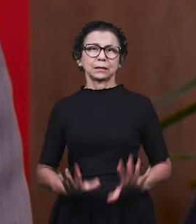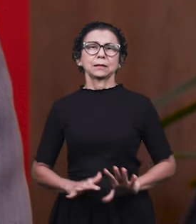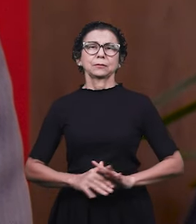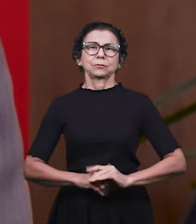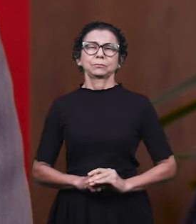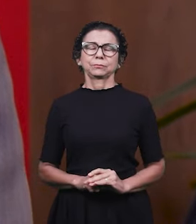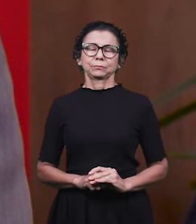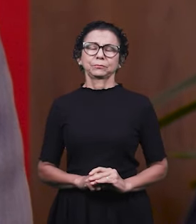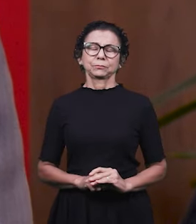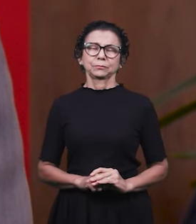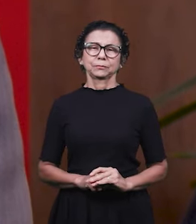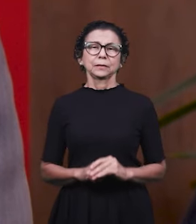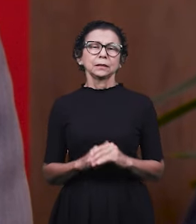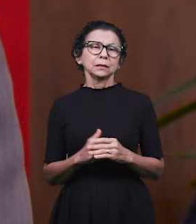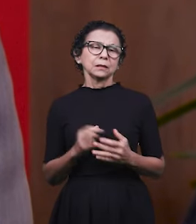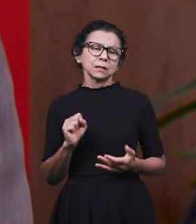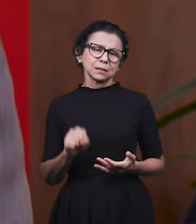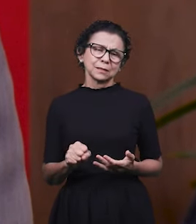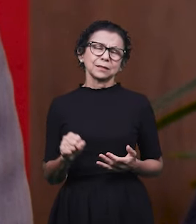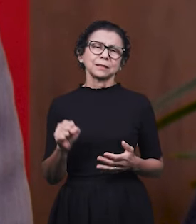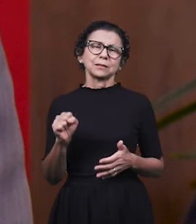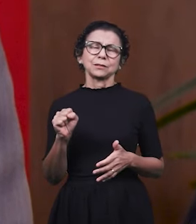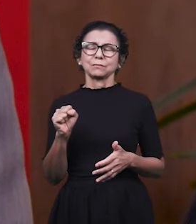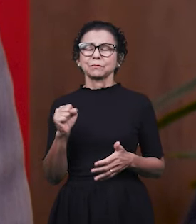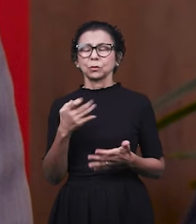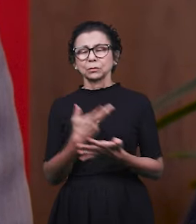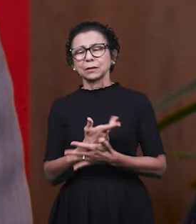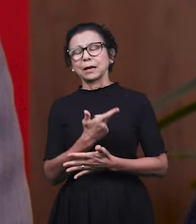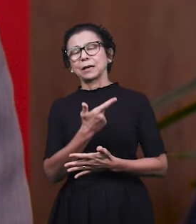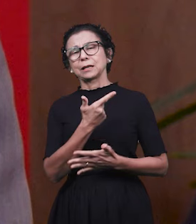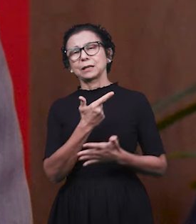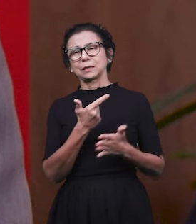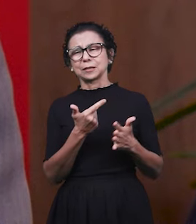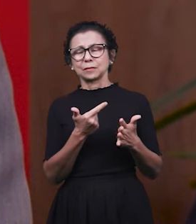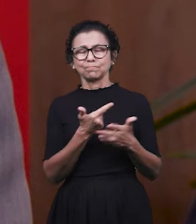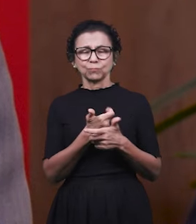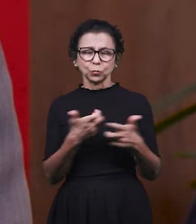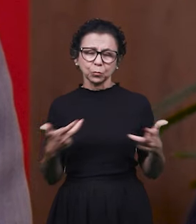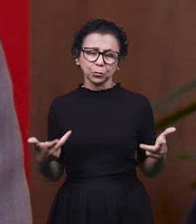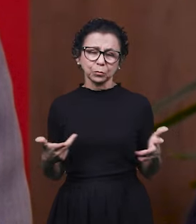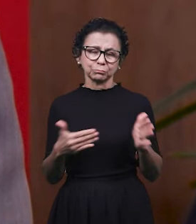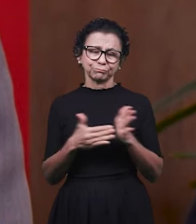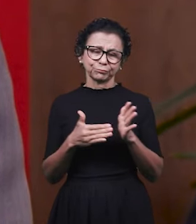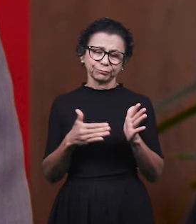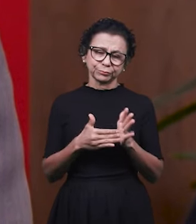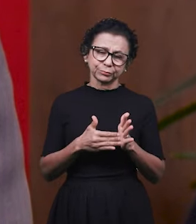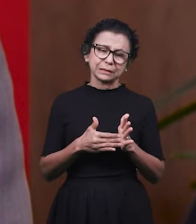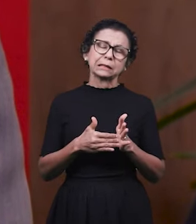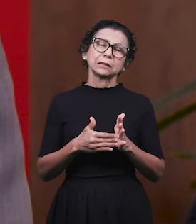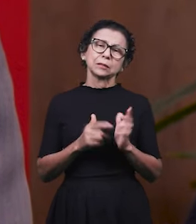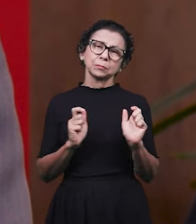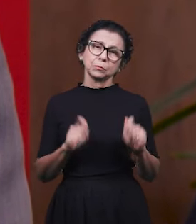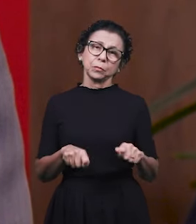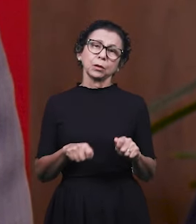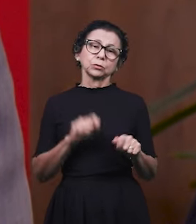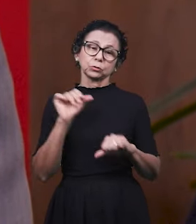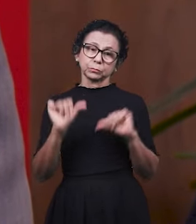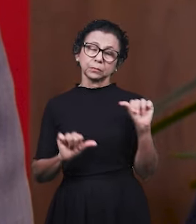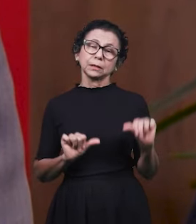chegar. É lógico que no meio dos caminhos que ele possa vir a traçar, muitas coisas possam